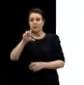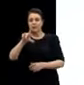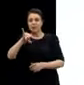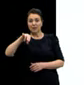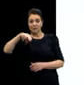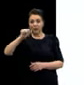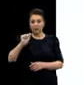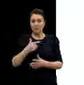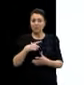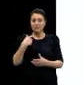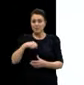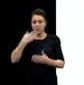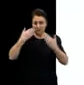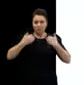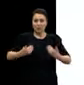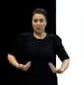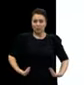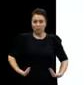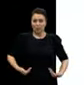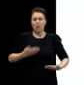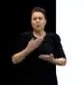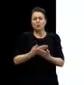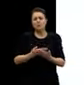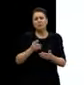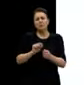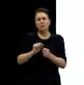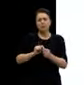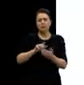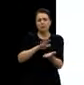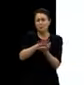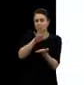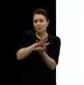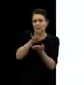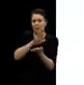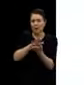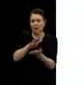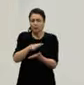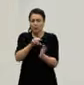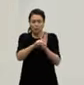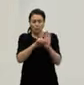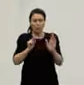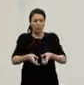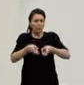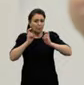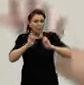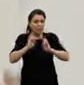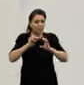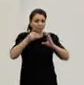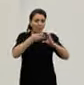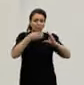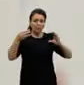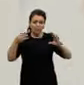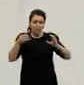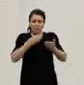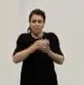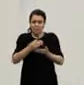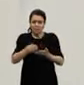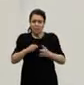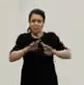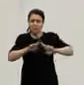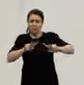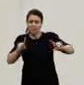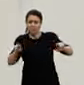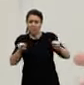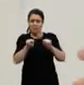um estudo que foi realizado lá e foi publicado, ele viu que essas células conseguiram se diferenciar em